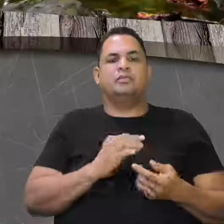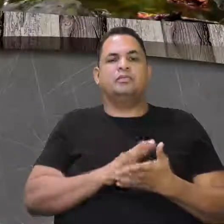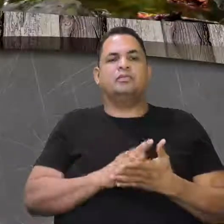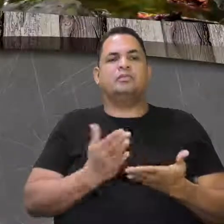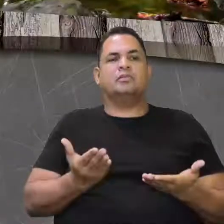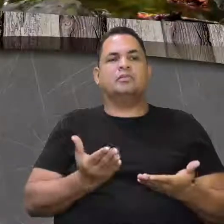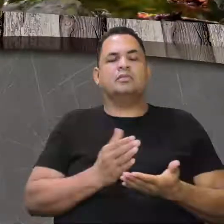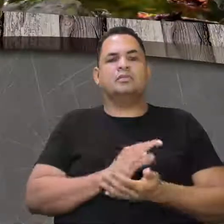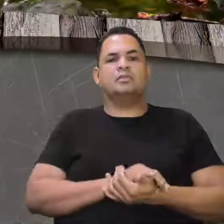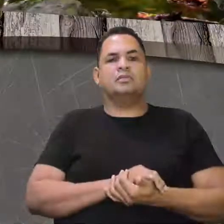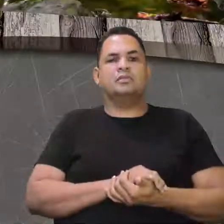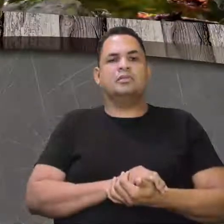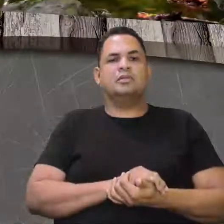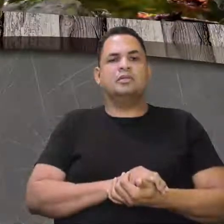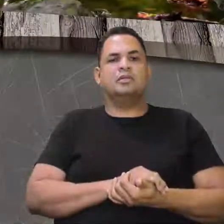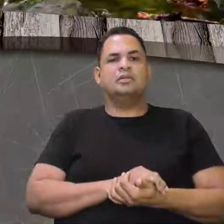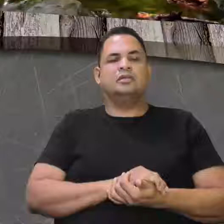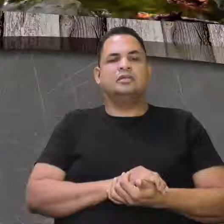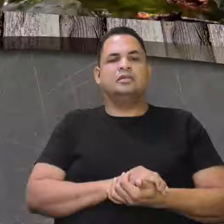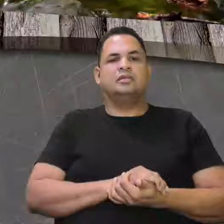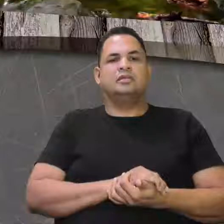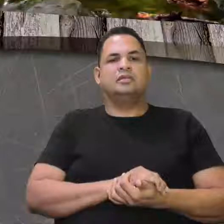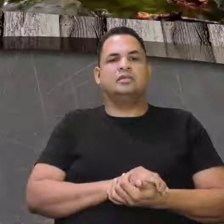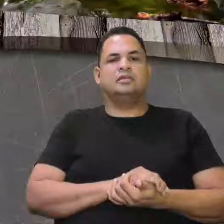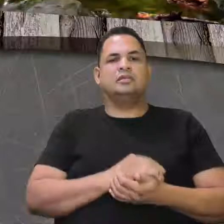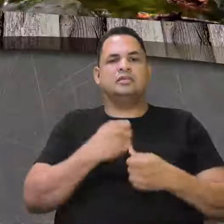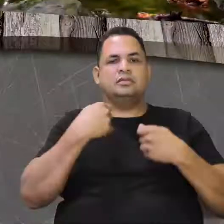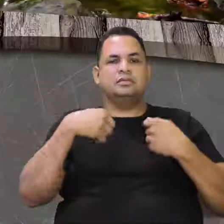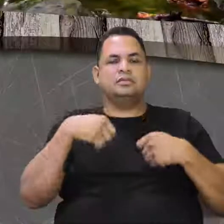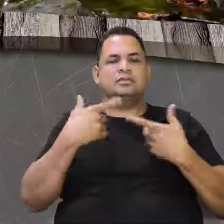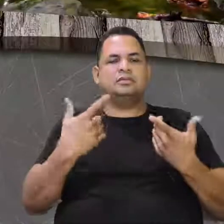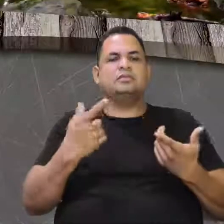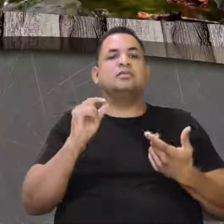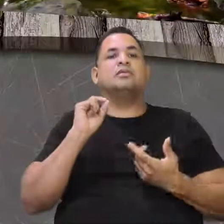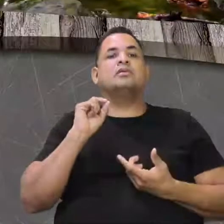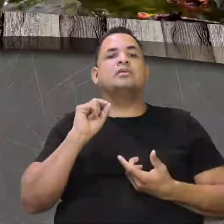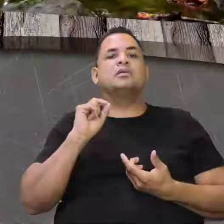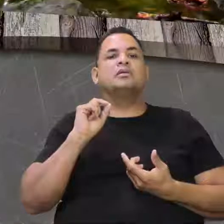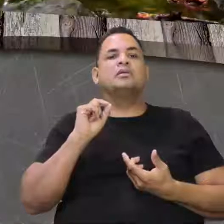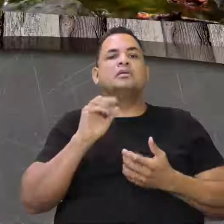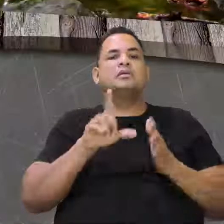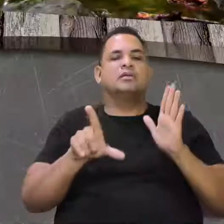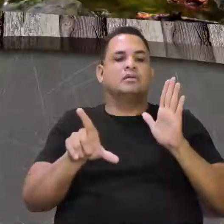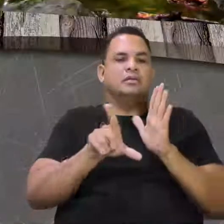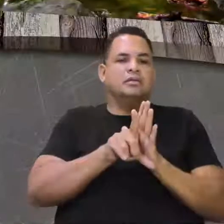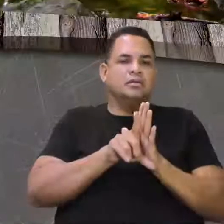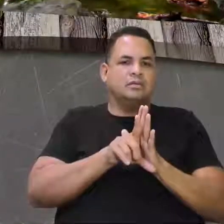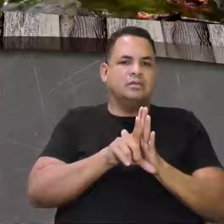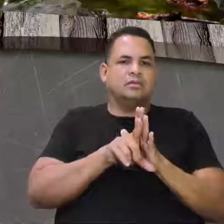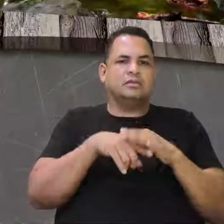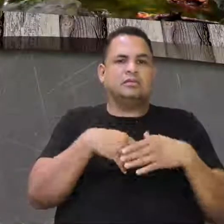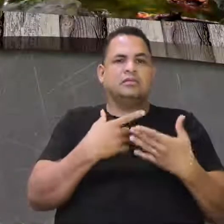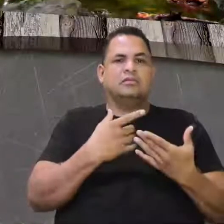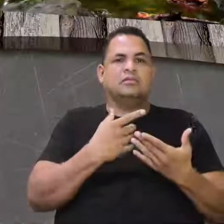Tá? Então, precisa de quê? Leis,